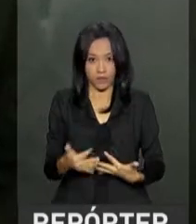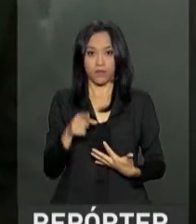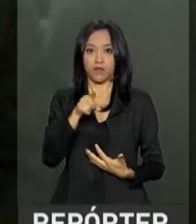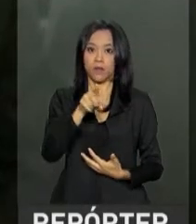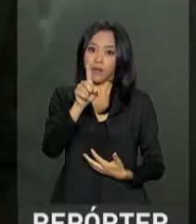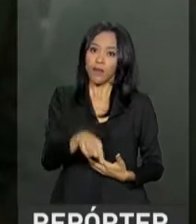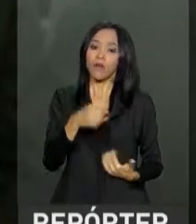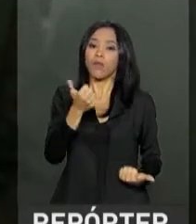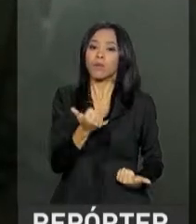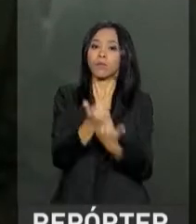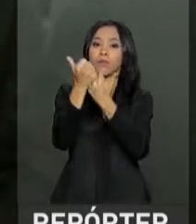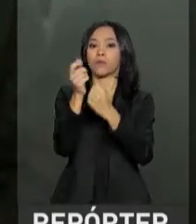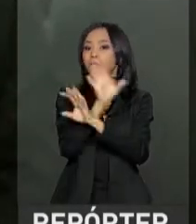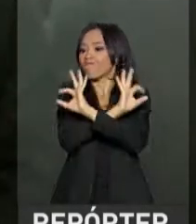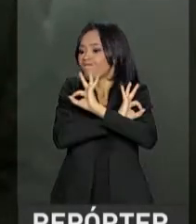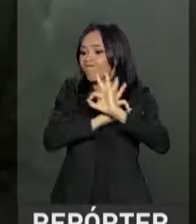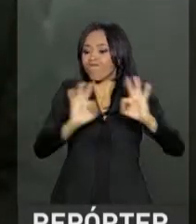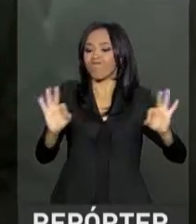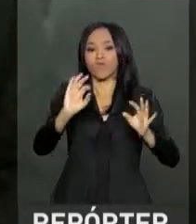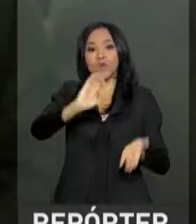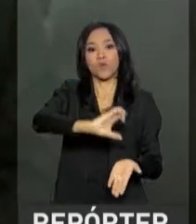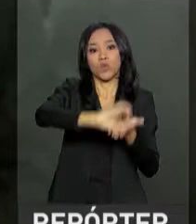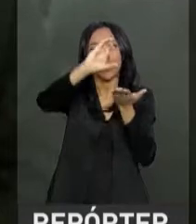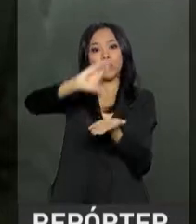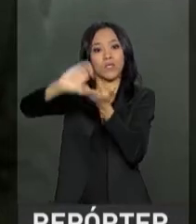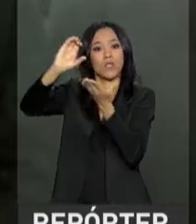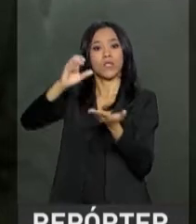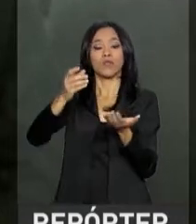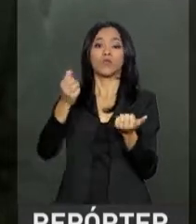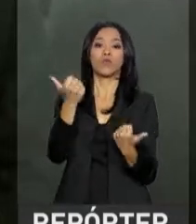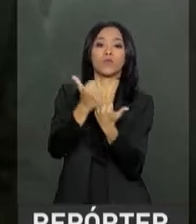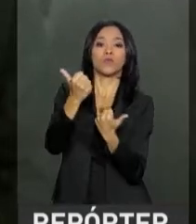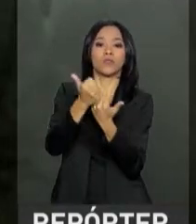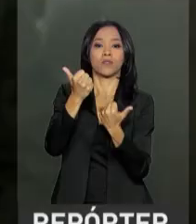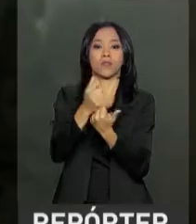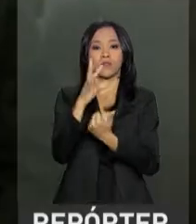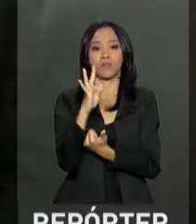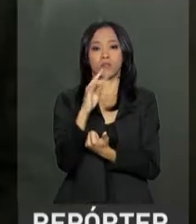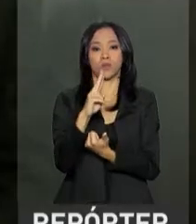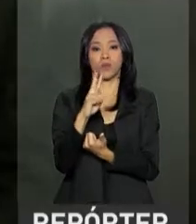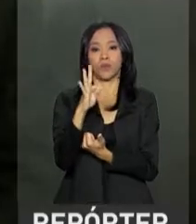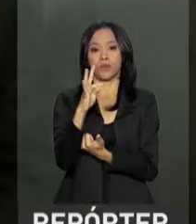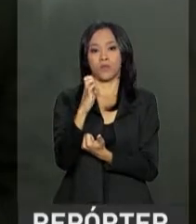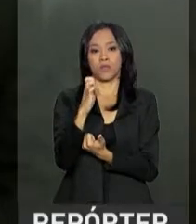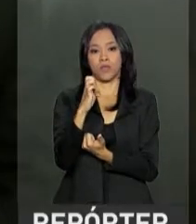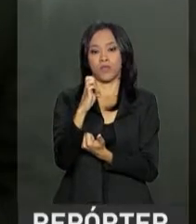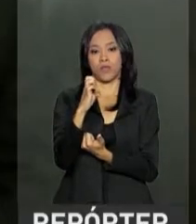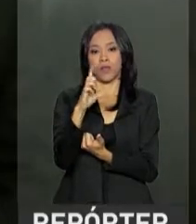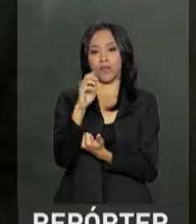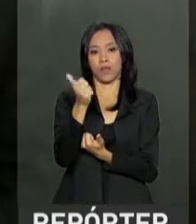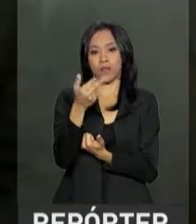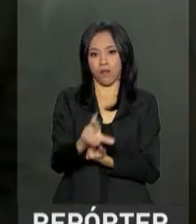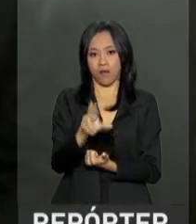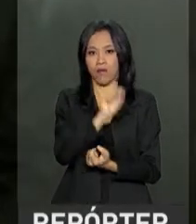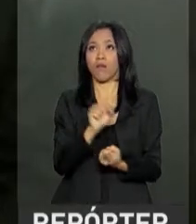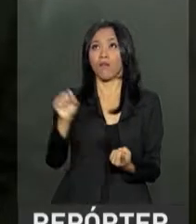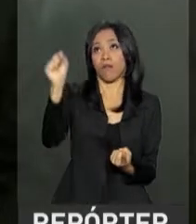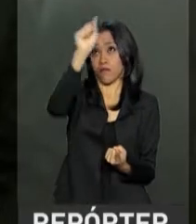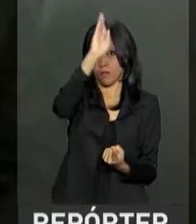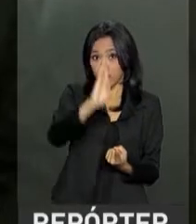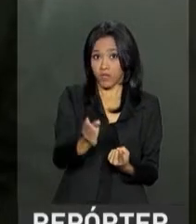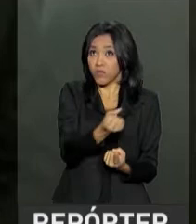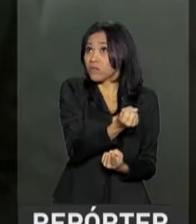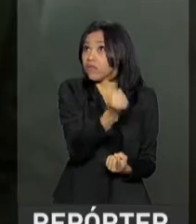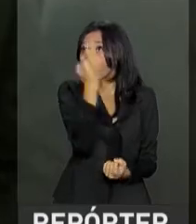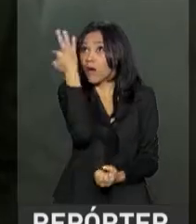um reforço extraordinário para os conselhos tutelares Brasil afora. Os milhares de conselhos